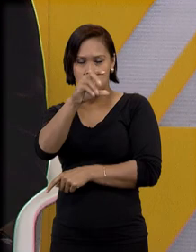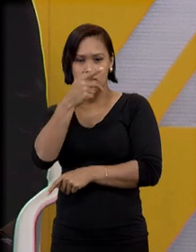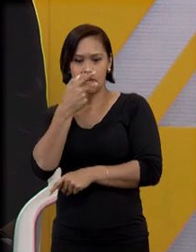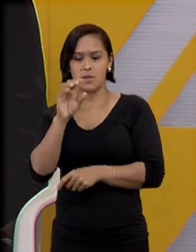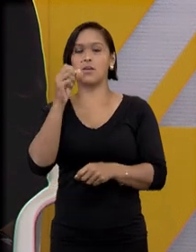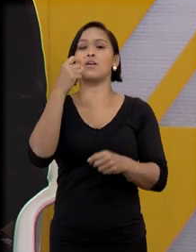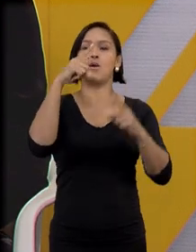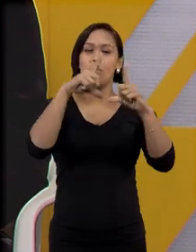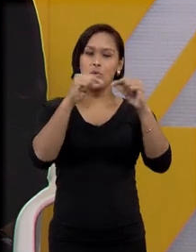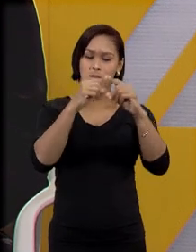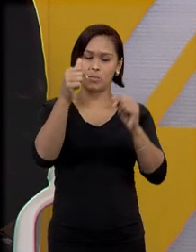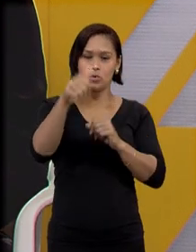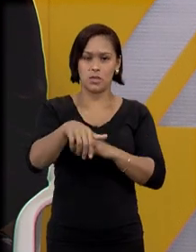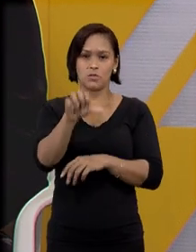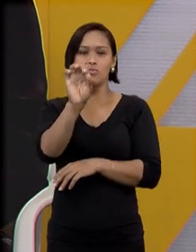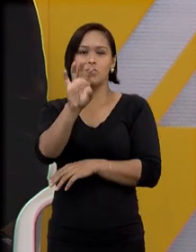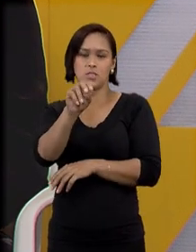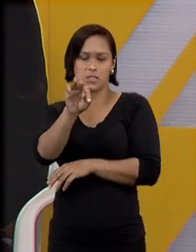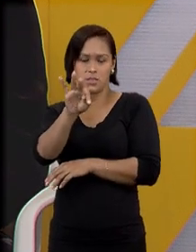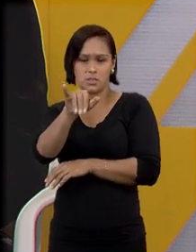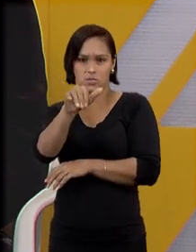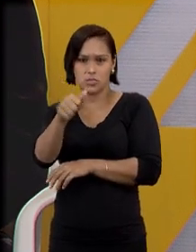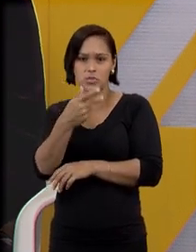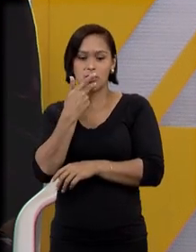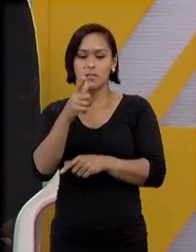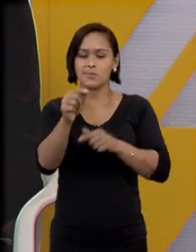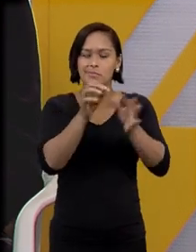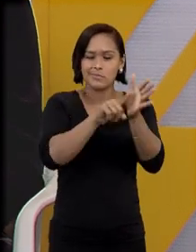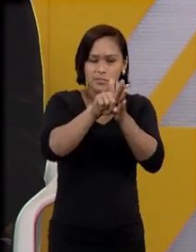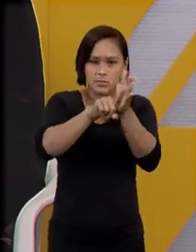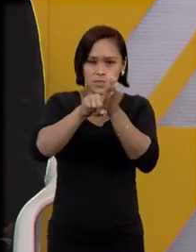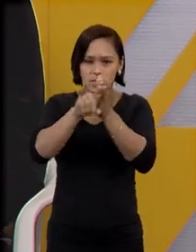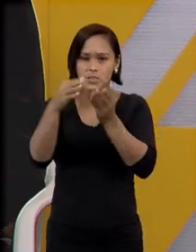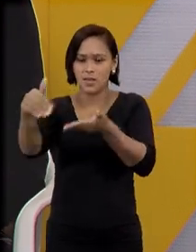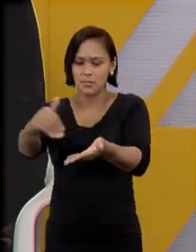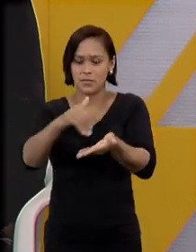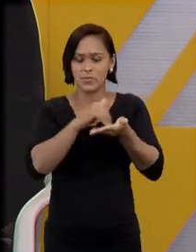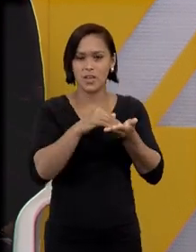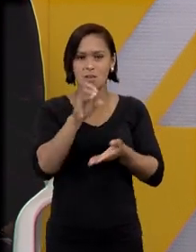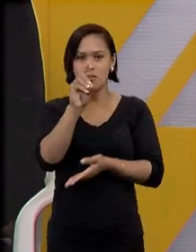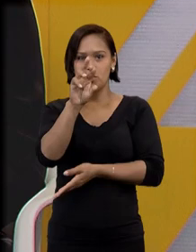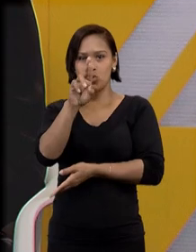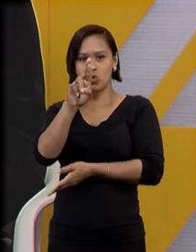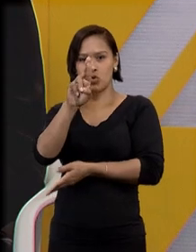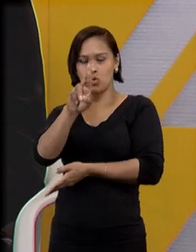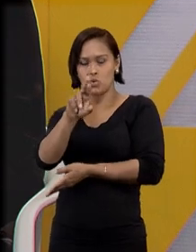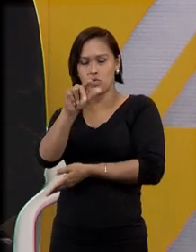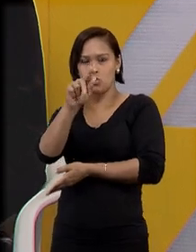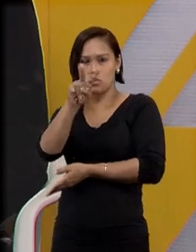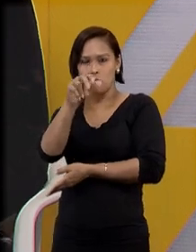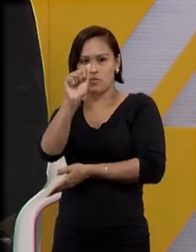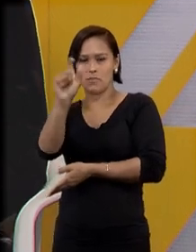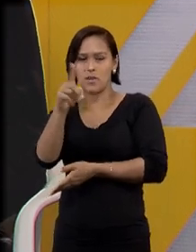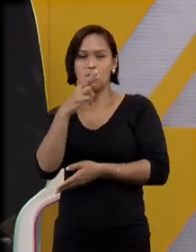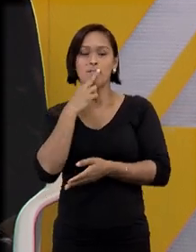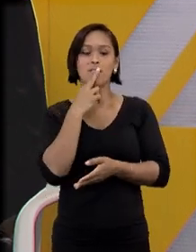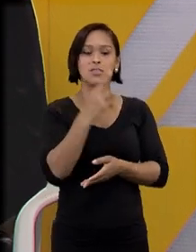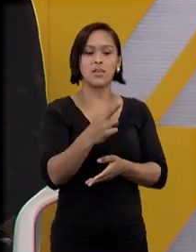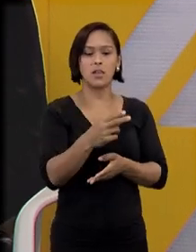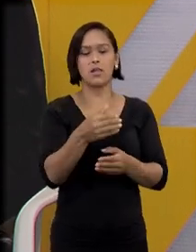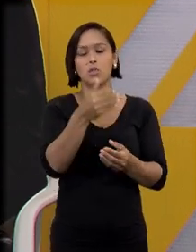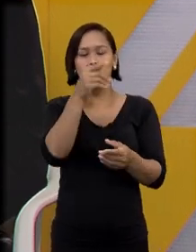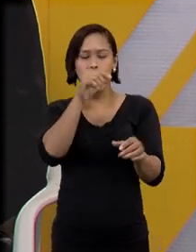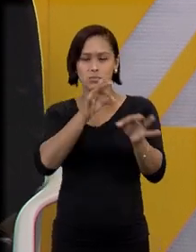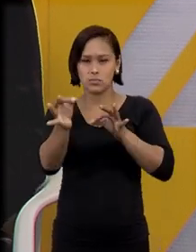de Justiça do DF determinou a repetição da perícia em equipamentos entregues por Durval Barbosa, delator do esquema